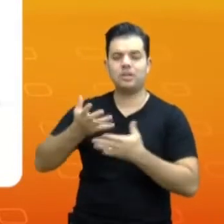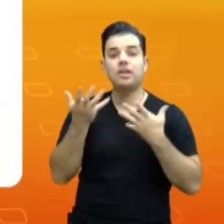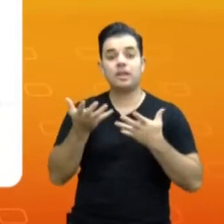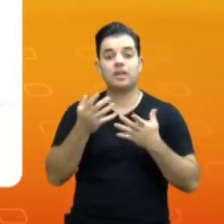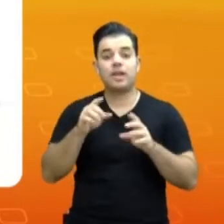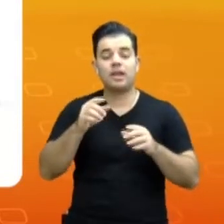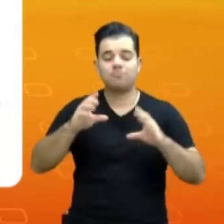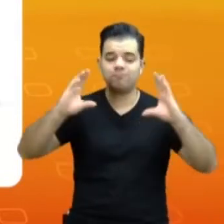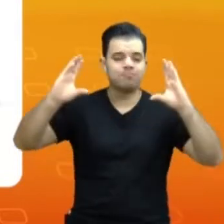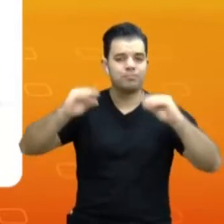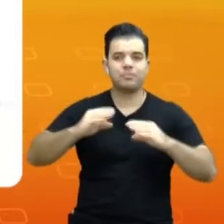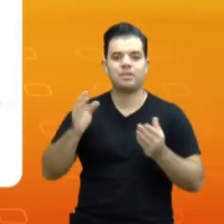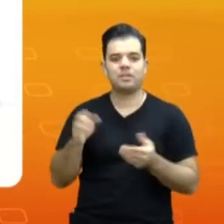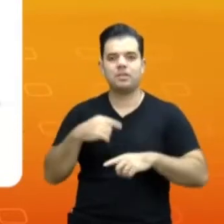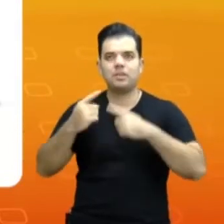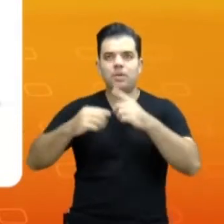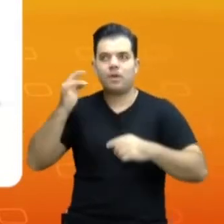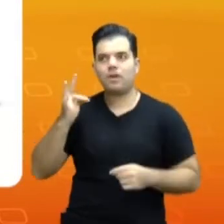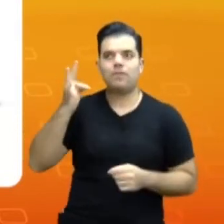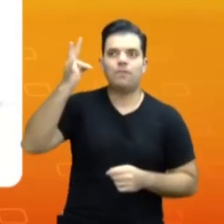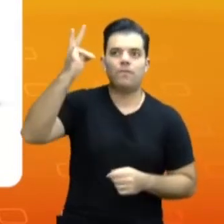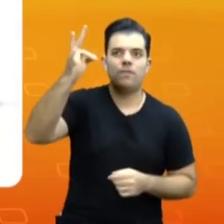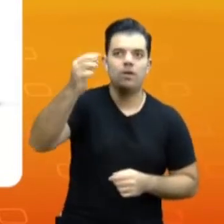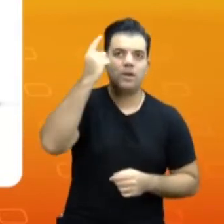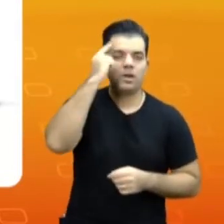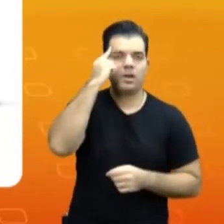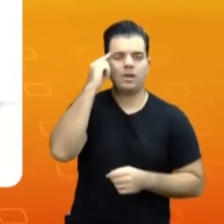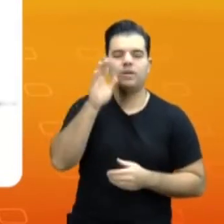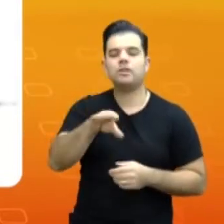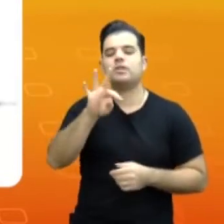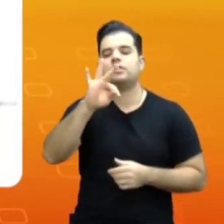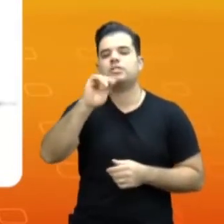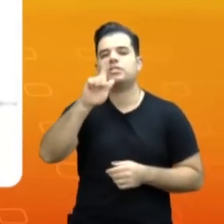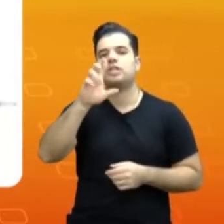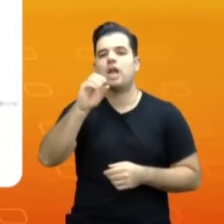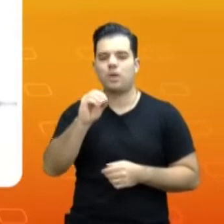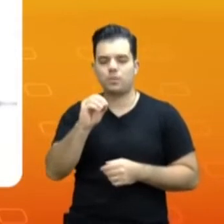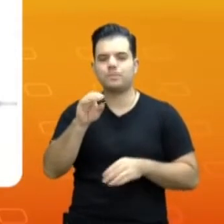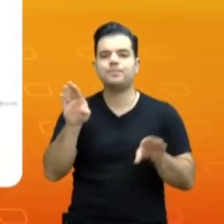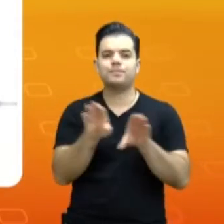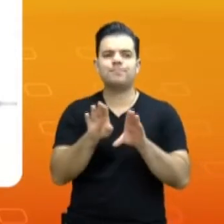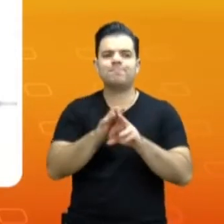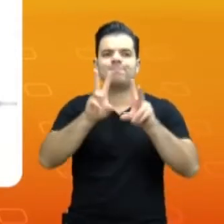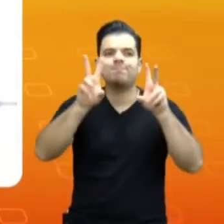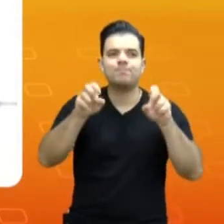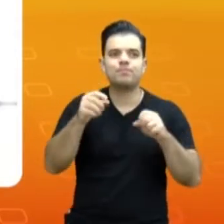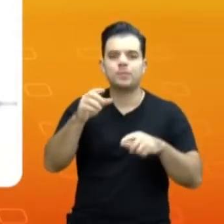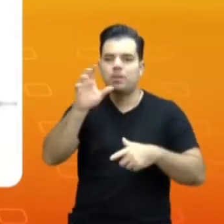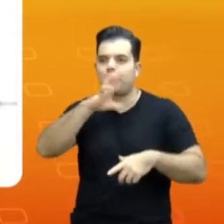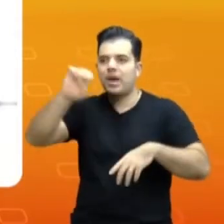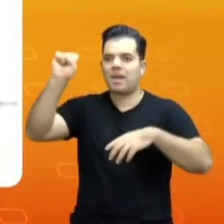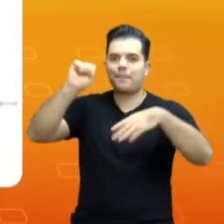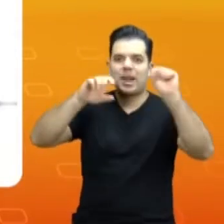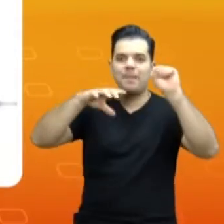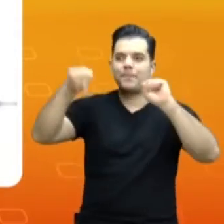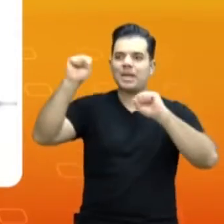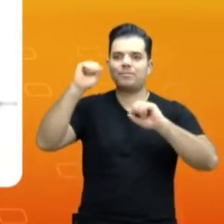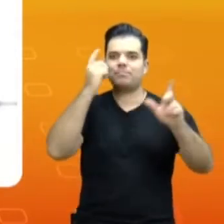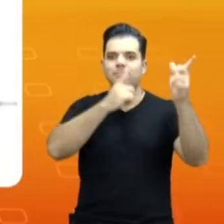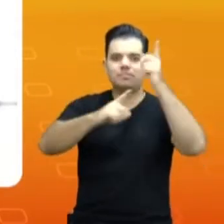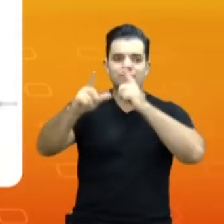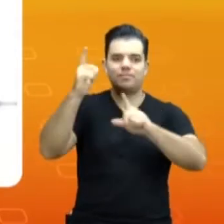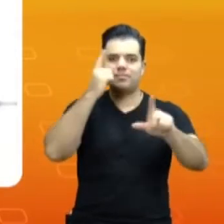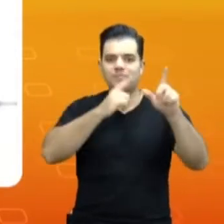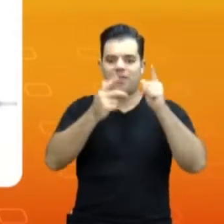um pouquinho para depois a gente começar a olhar para o futuro, Thiago. Em questão de vitórias, tanto